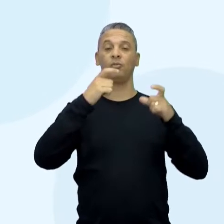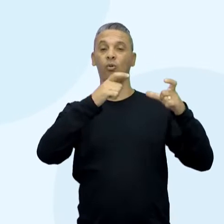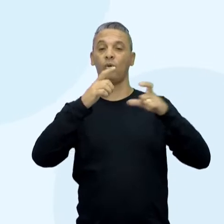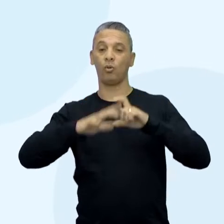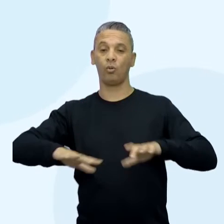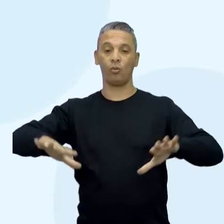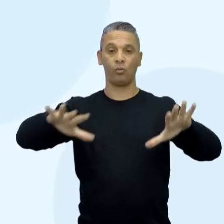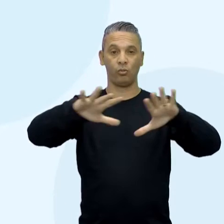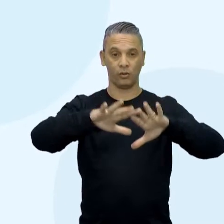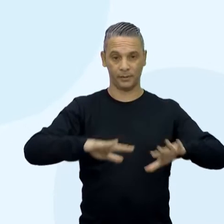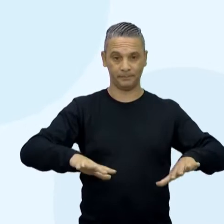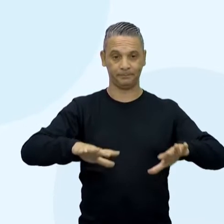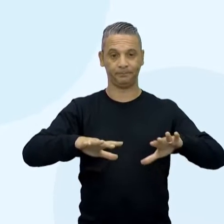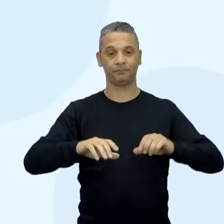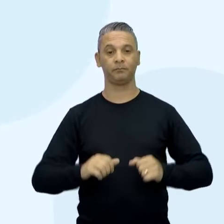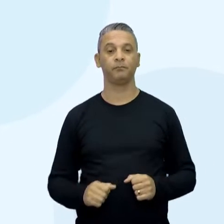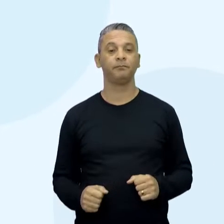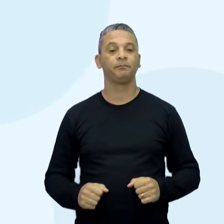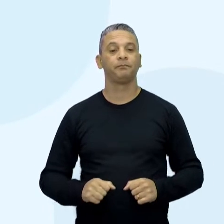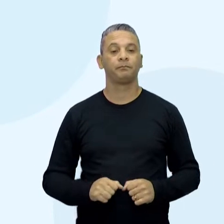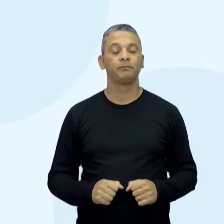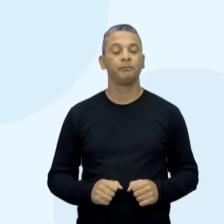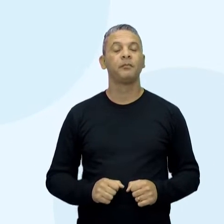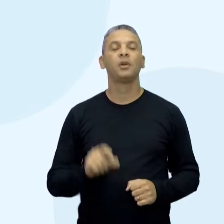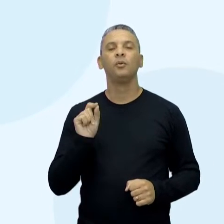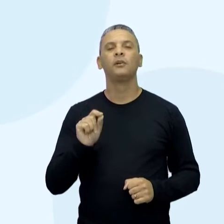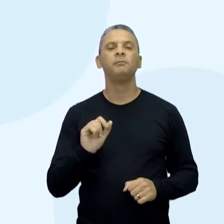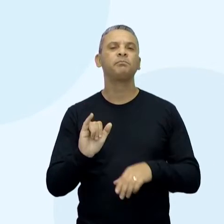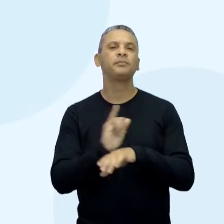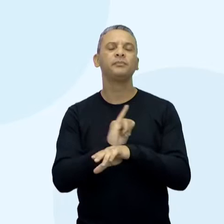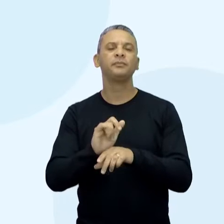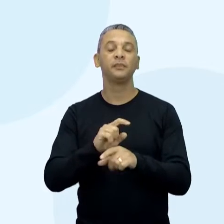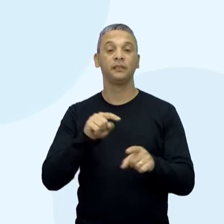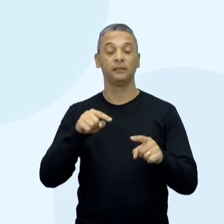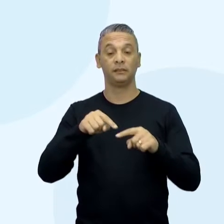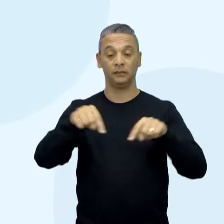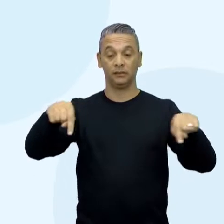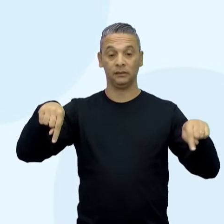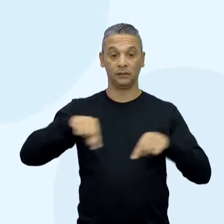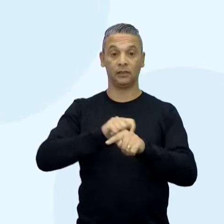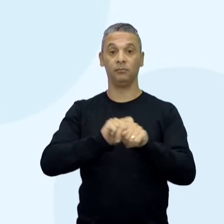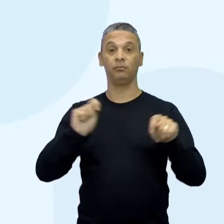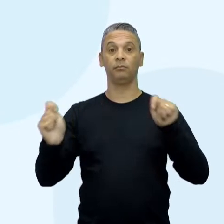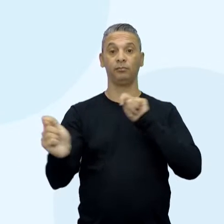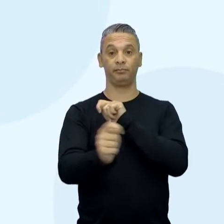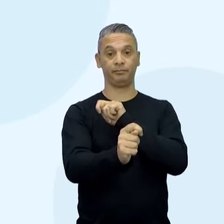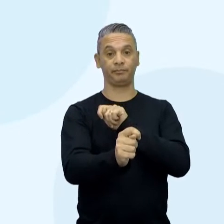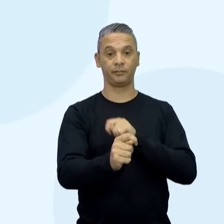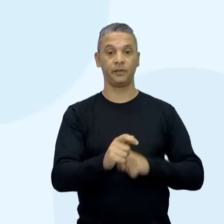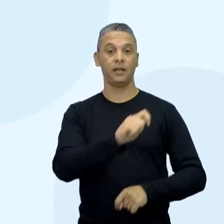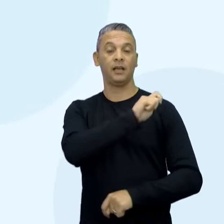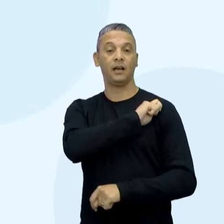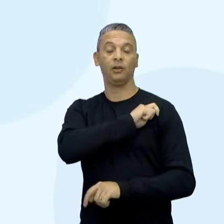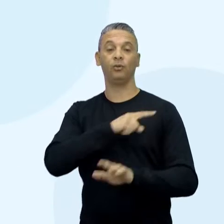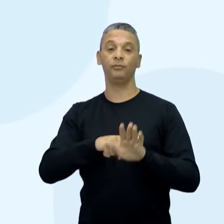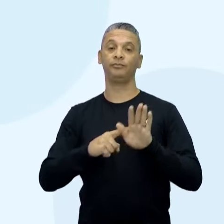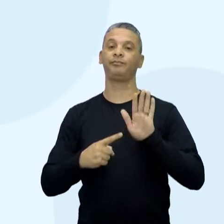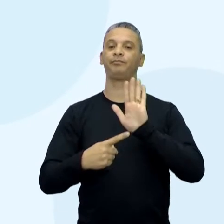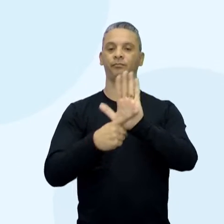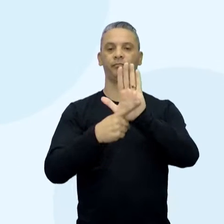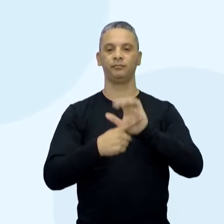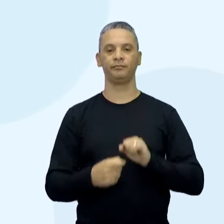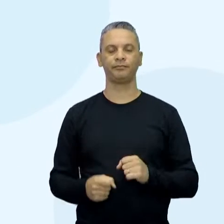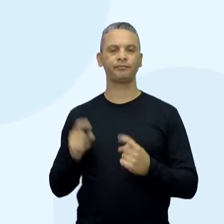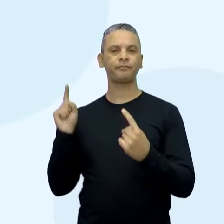sociedade, território e espaço. Qual que é a estratégia? Sala de aula invertida, onde o aluno é o protagonista. E qual